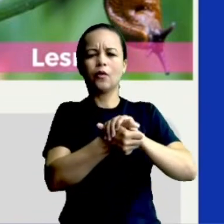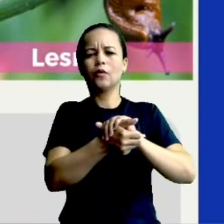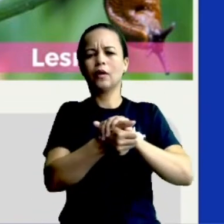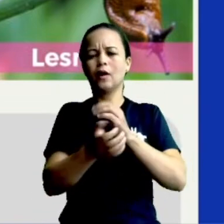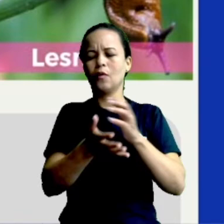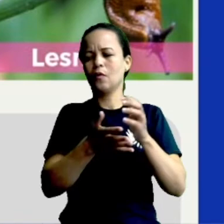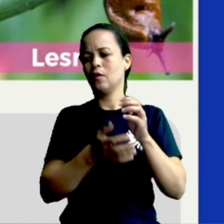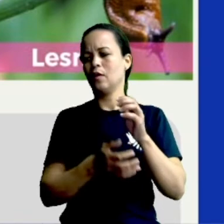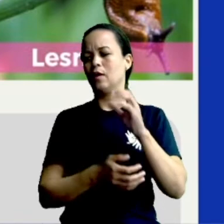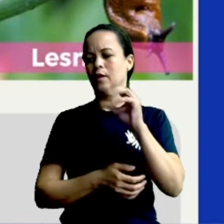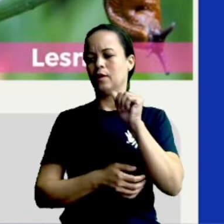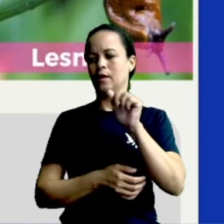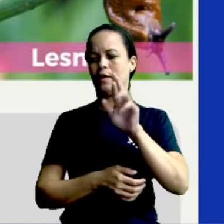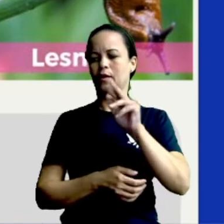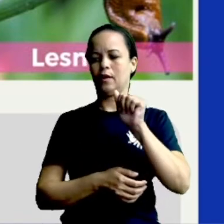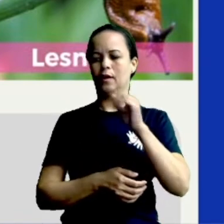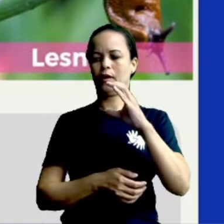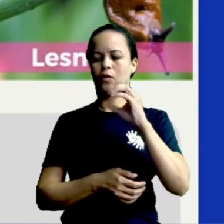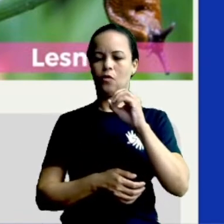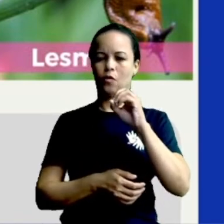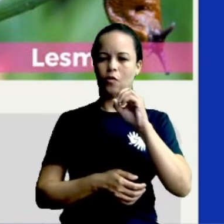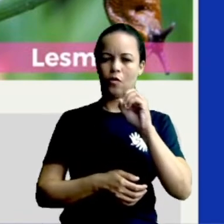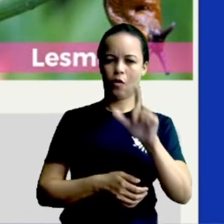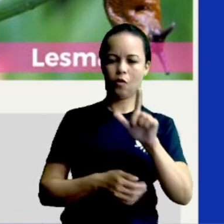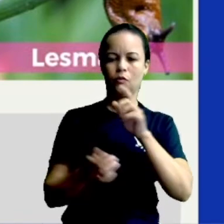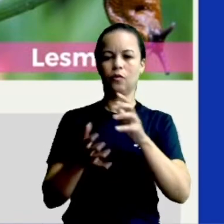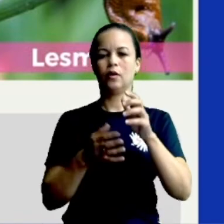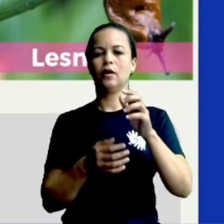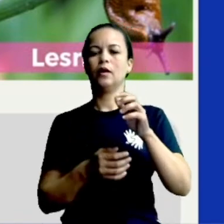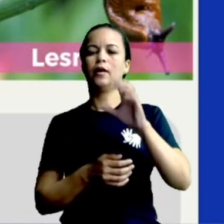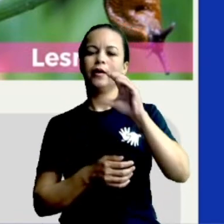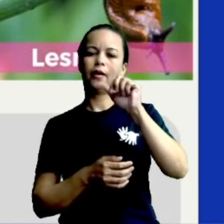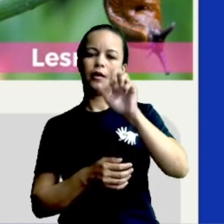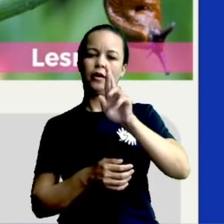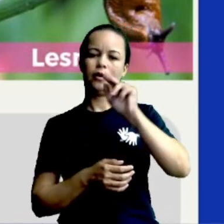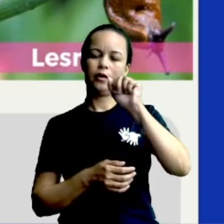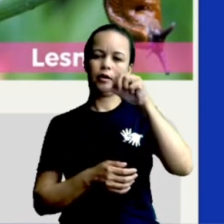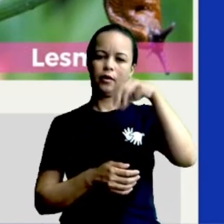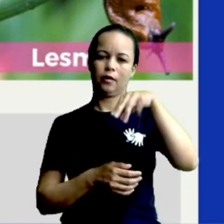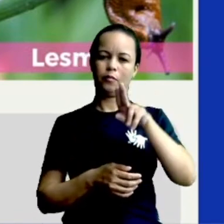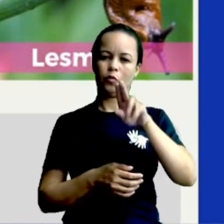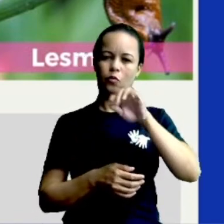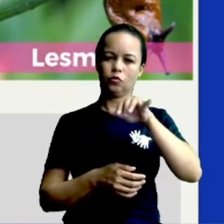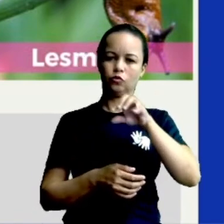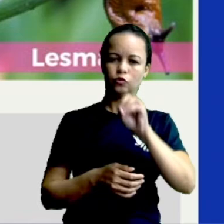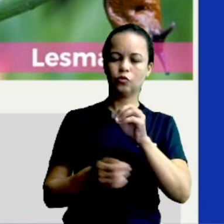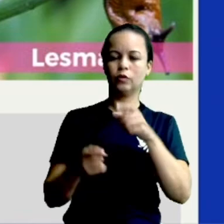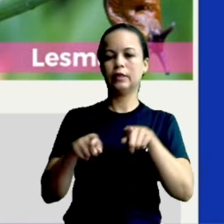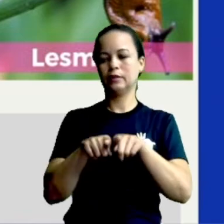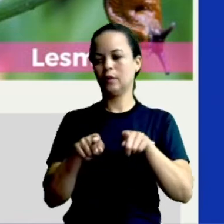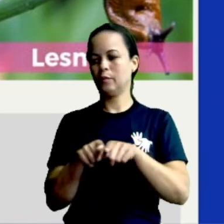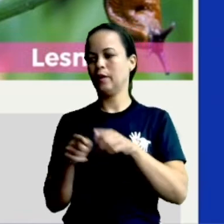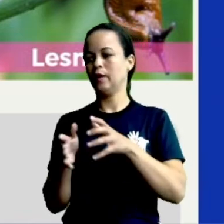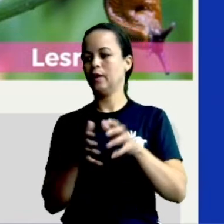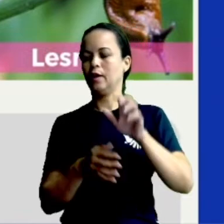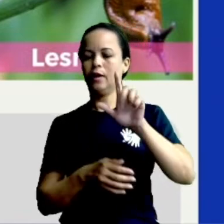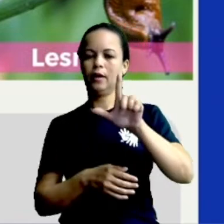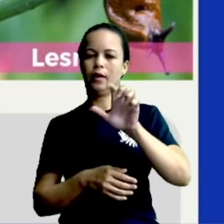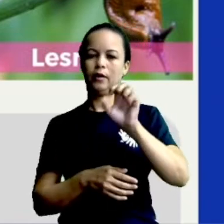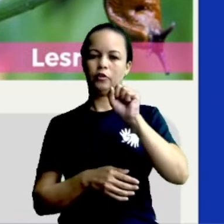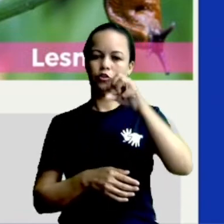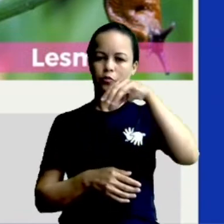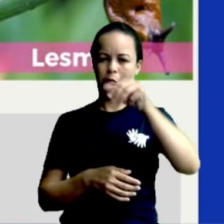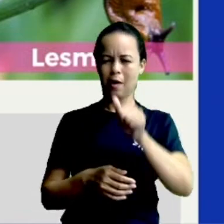uma lesma? Bem, geralmente chamamos caracóis esses gastrópodes que vivem na